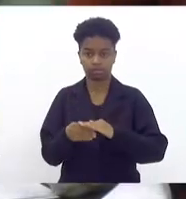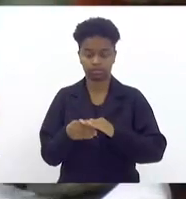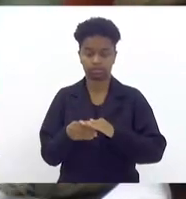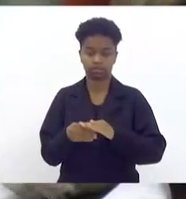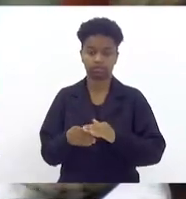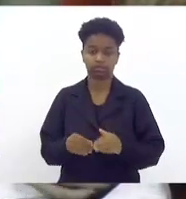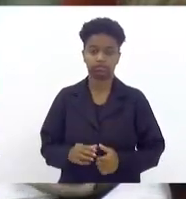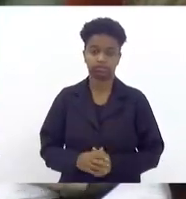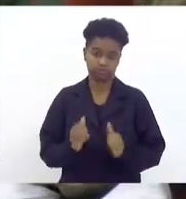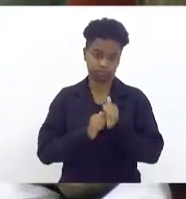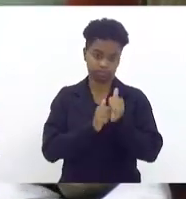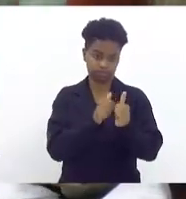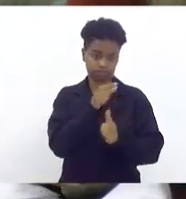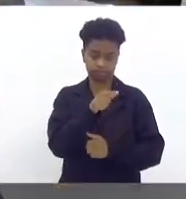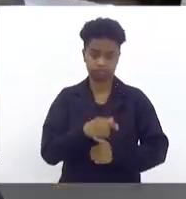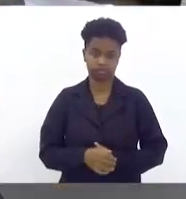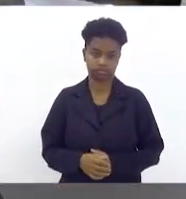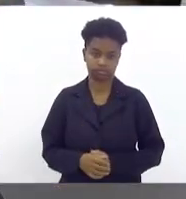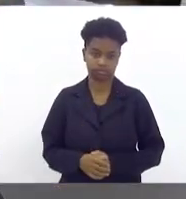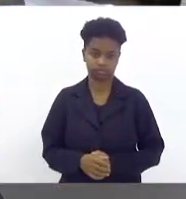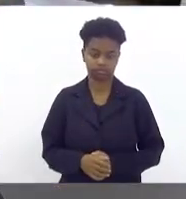substantivo, o dele. Incorporou.